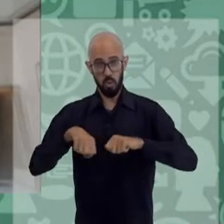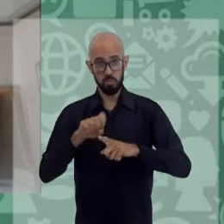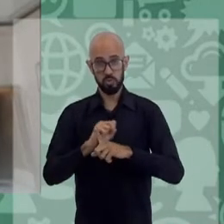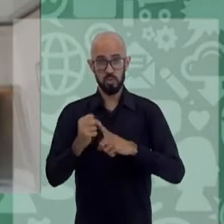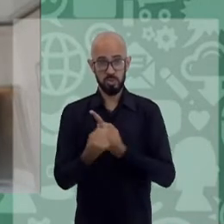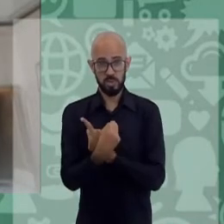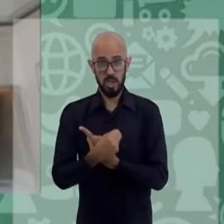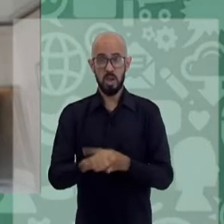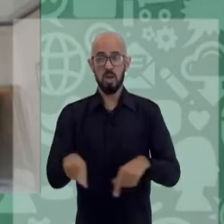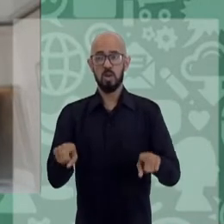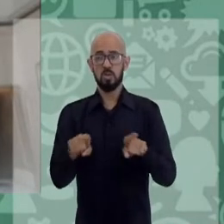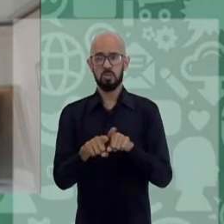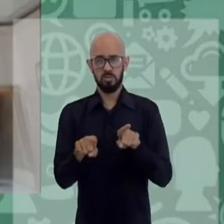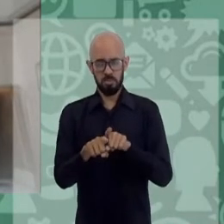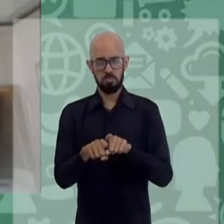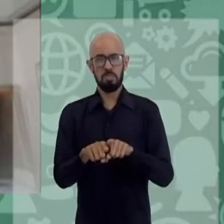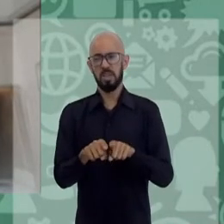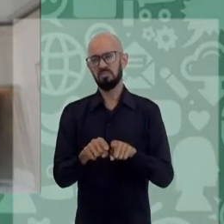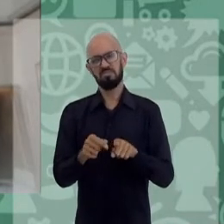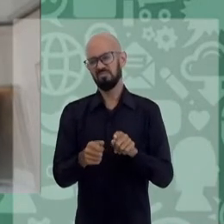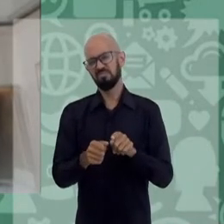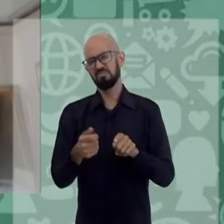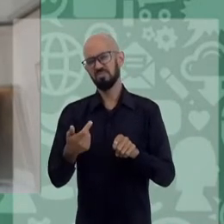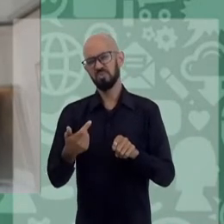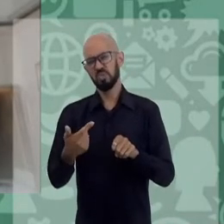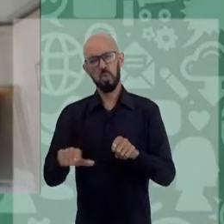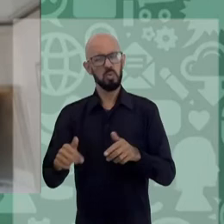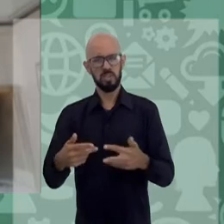econômicos, sociais, da pandemia.